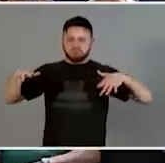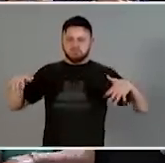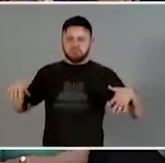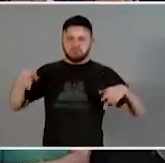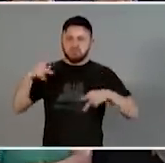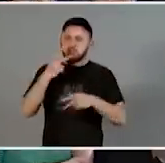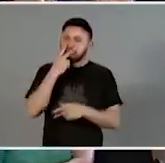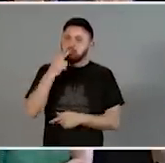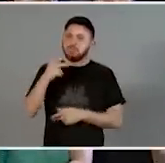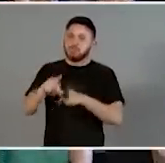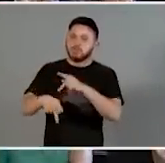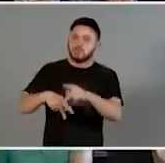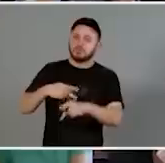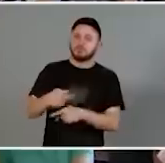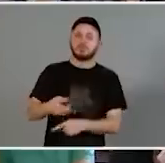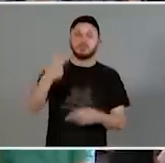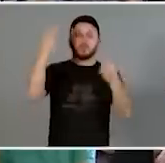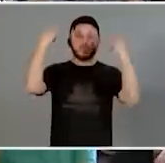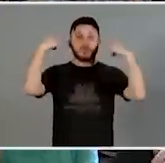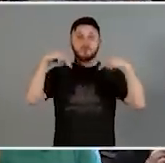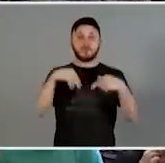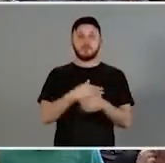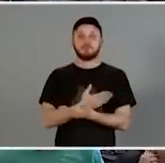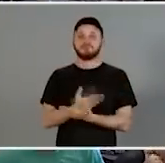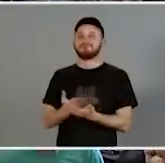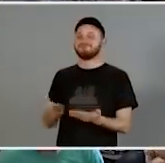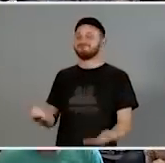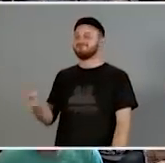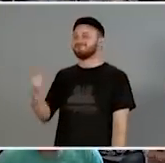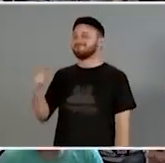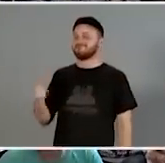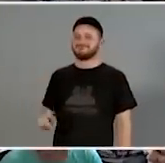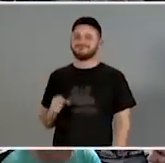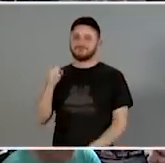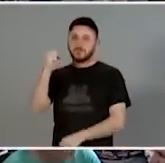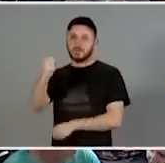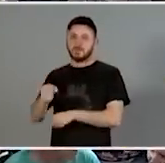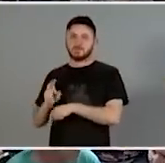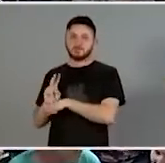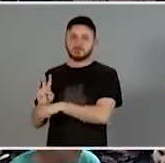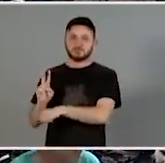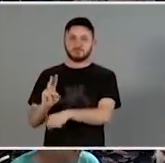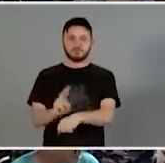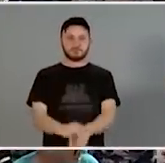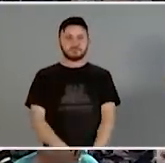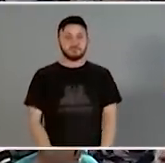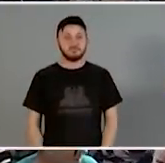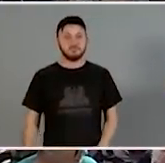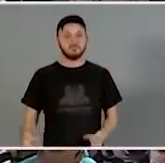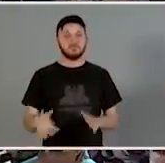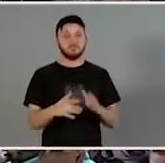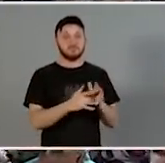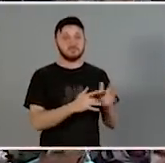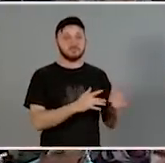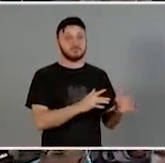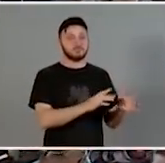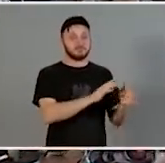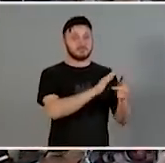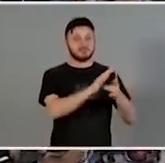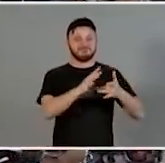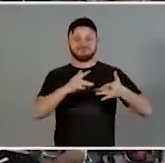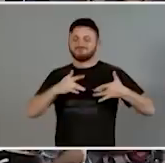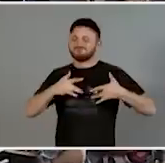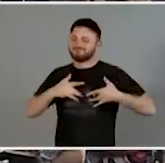como ovelha sem pastor, foi movido em compaixão. Me ajuda. O